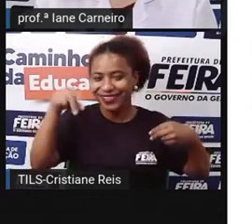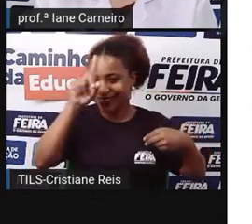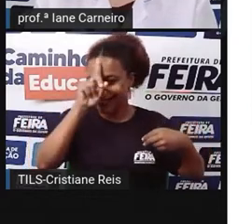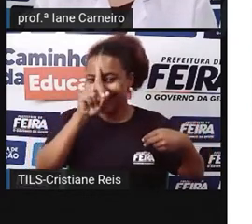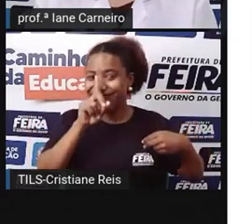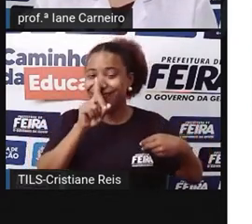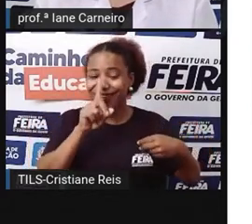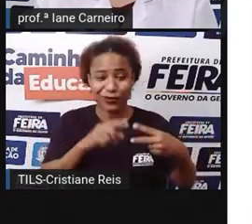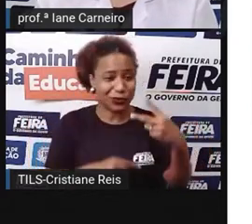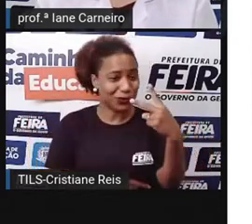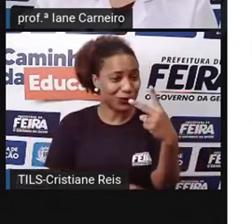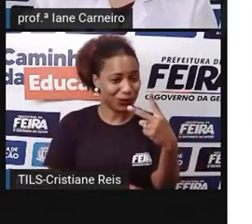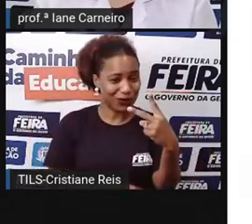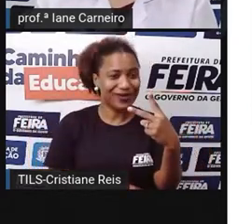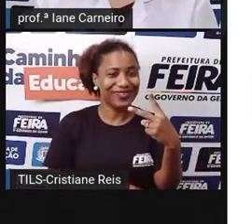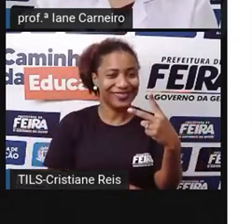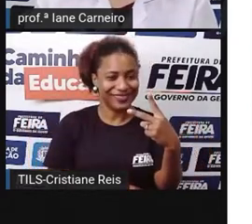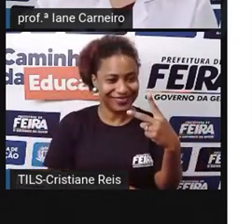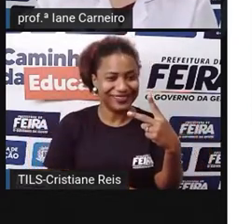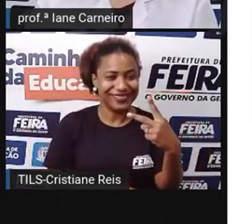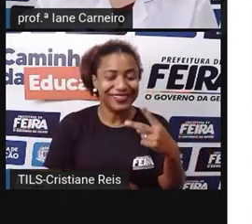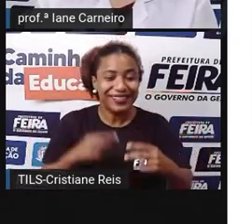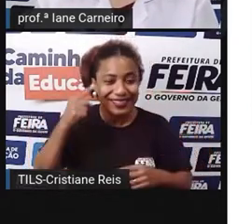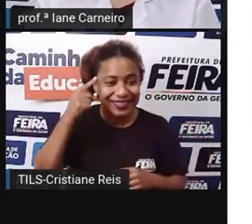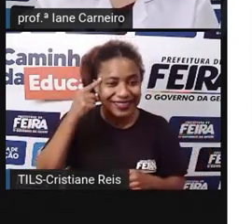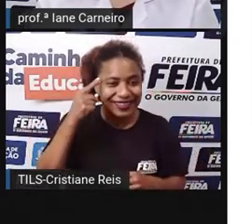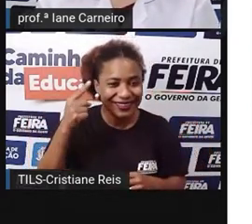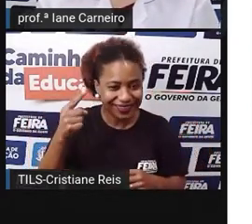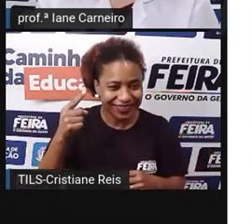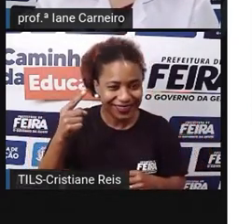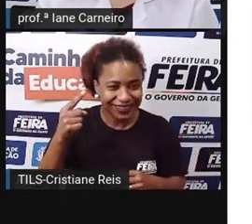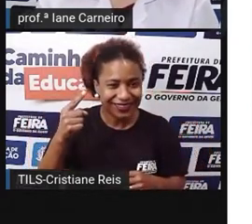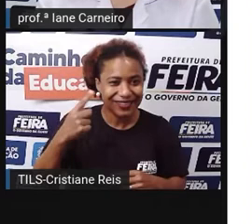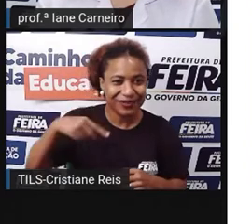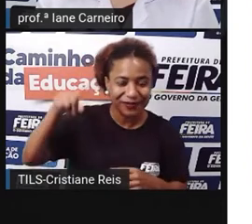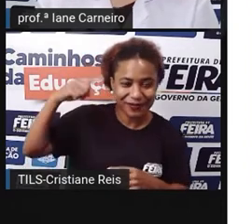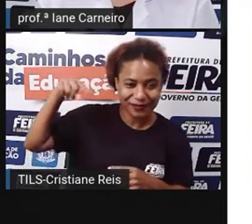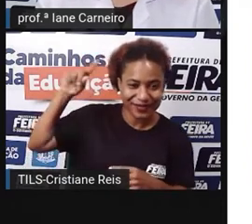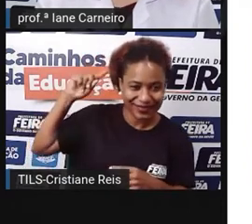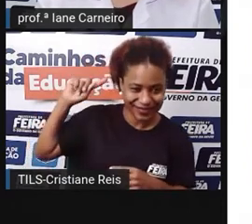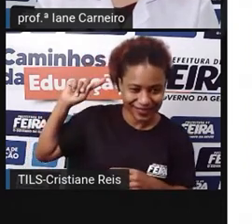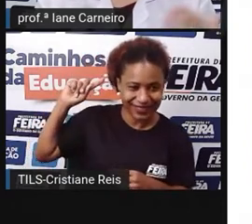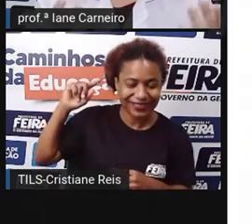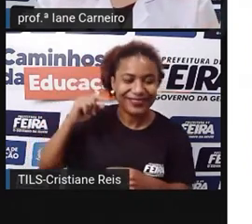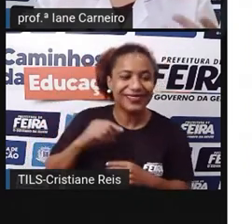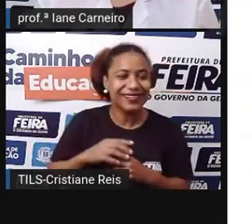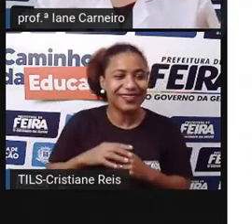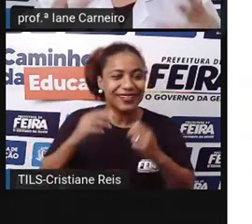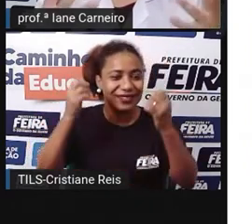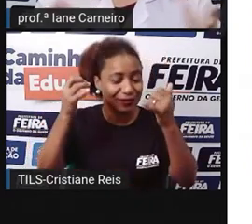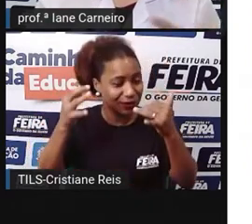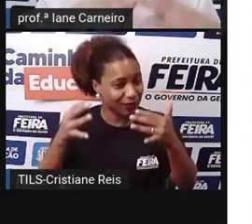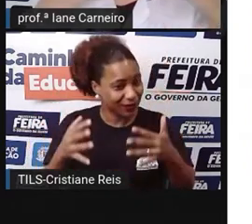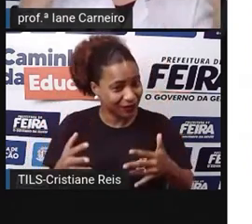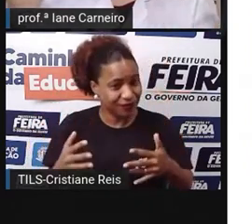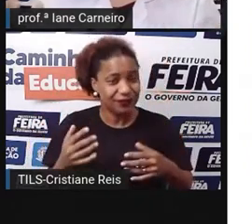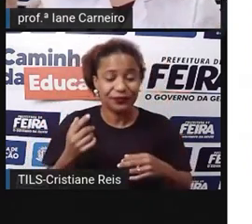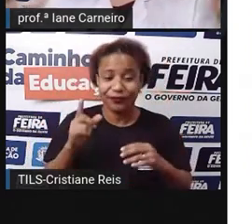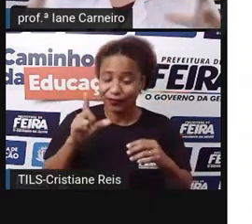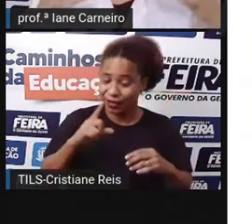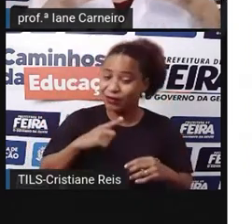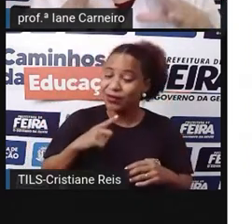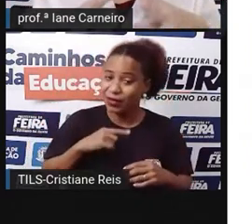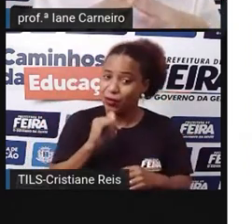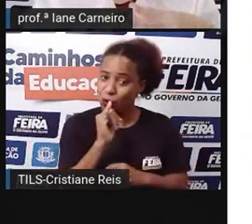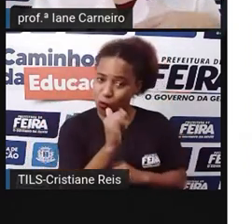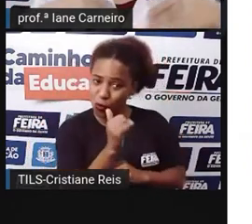Chapeuzinho. Lembram que a gente discutiu, né, no, no, nas aulas anteriores que existem, né, contos